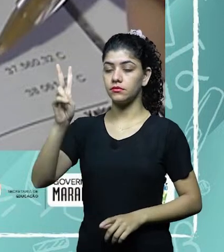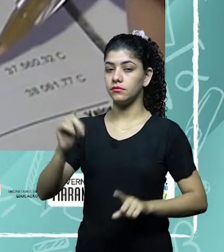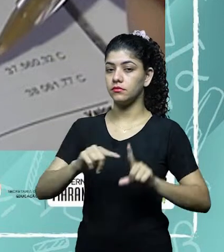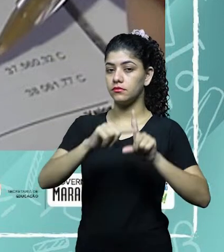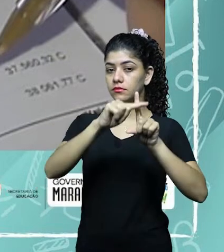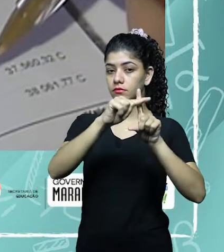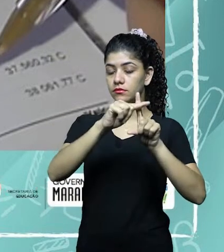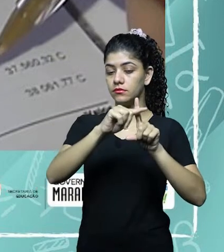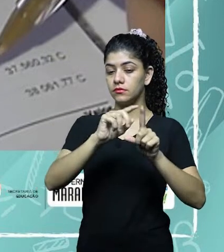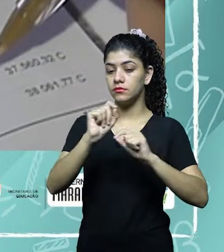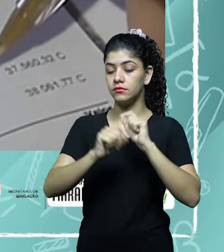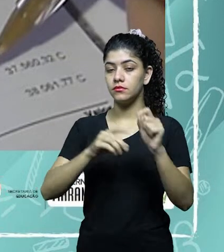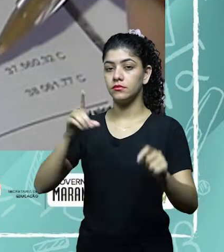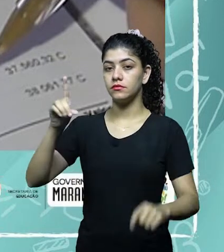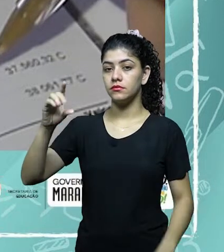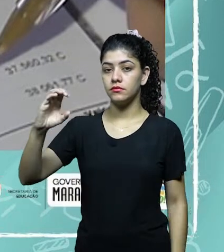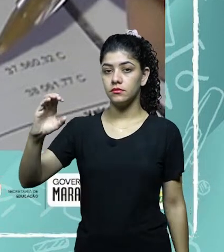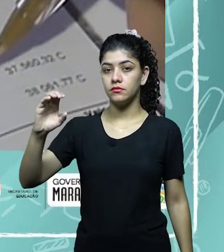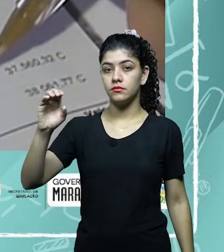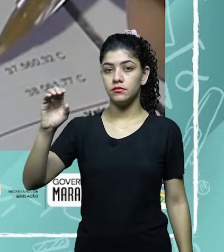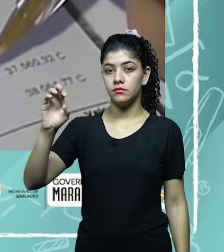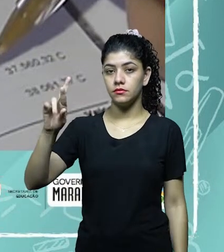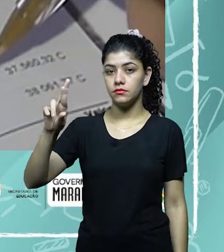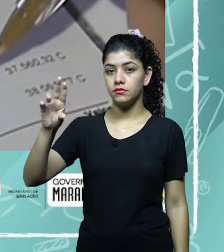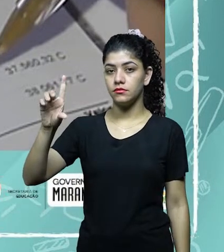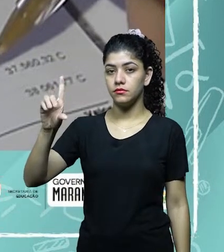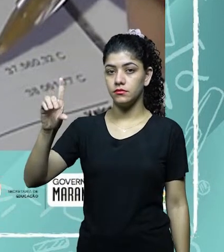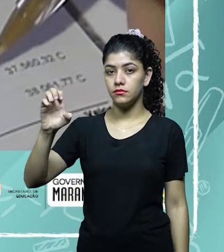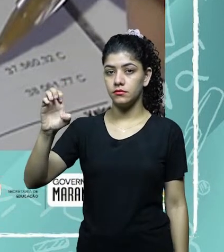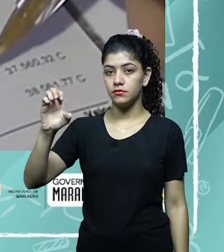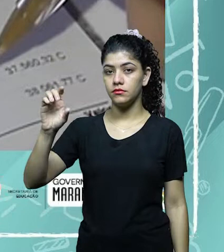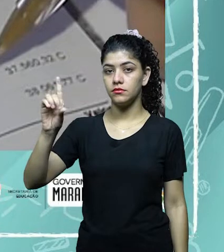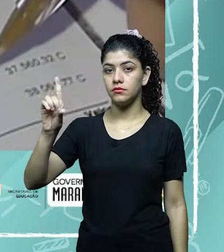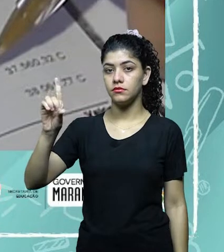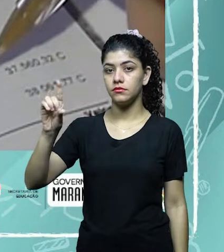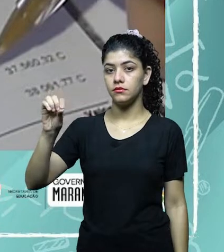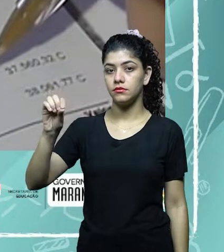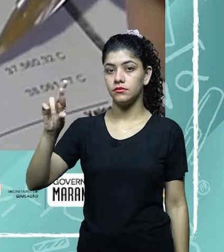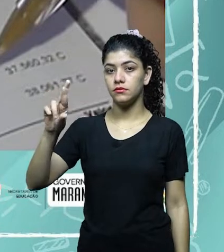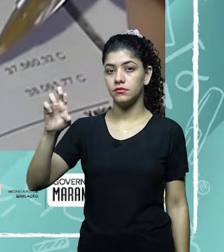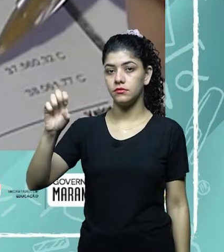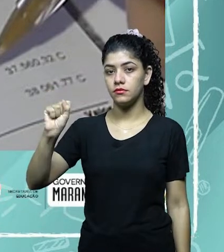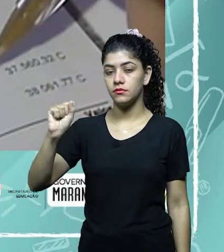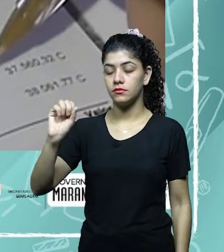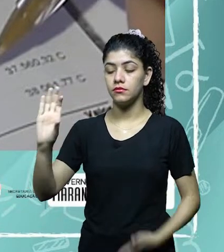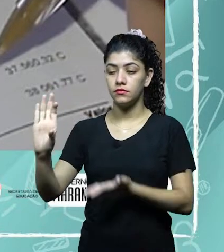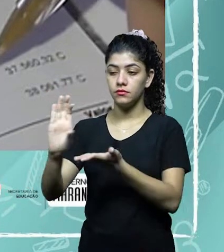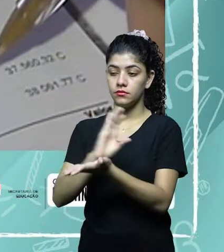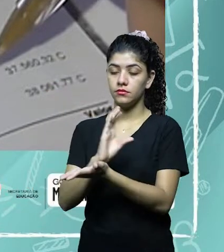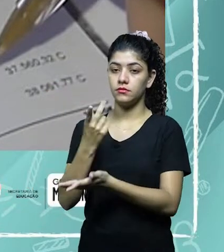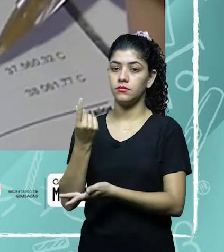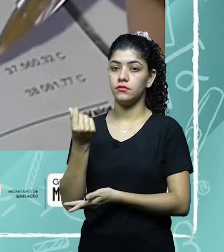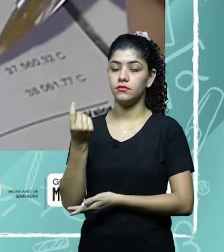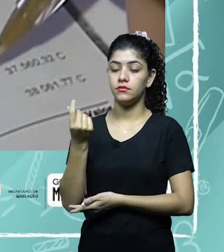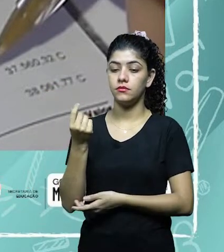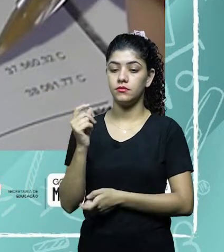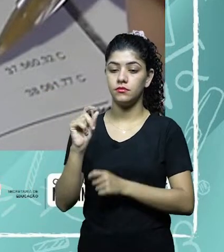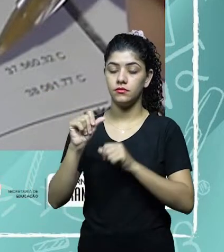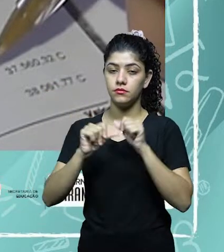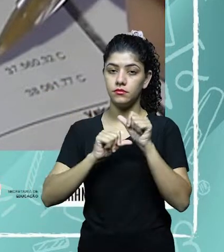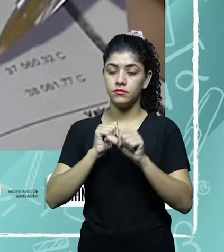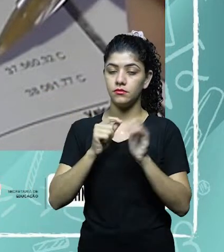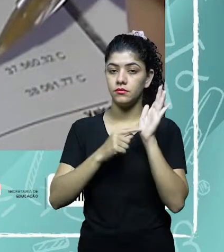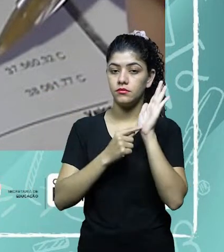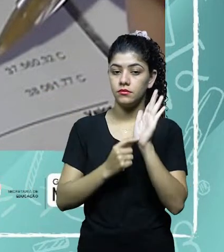eles são credores. Certo? Então, toda a entrada de dinheiro na conta,